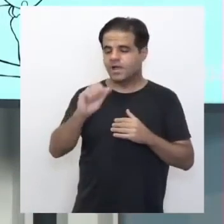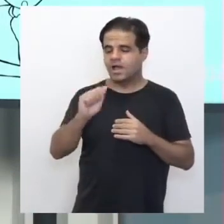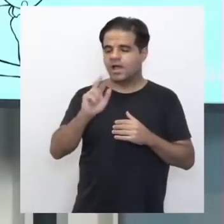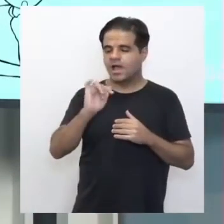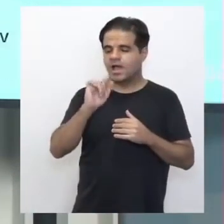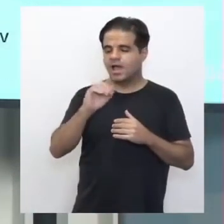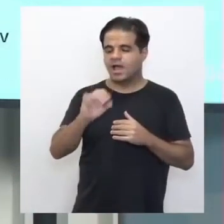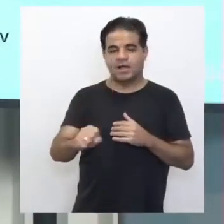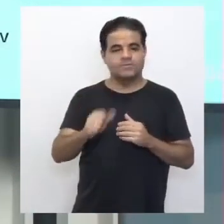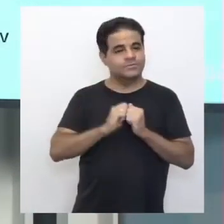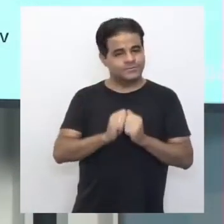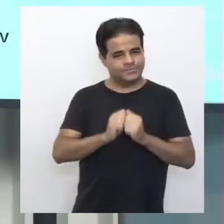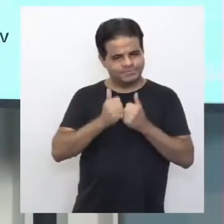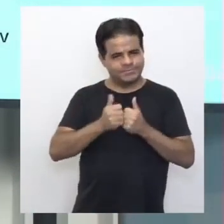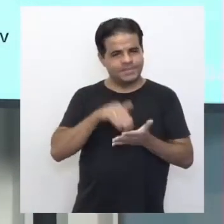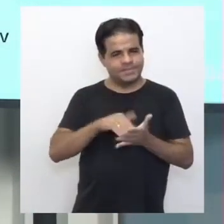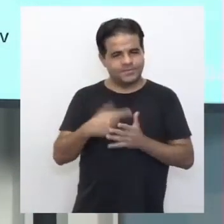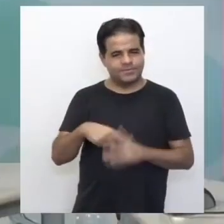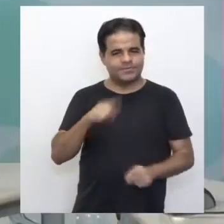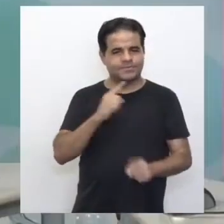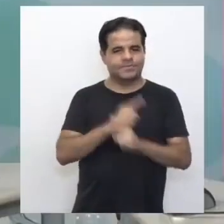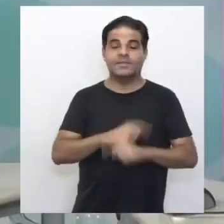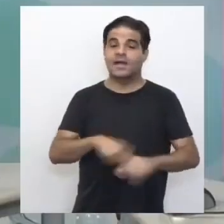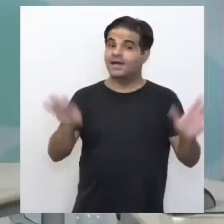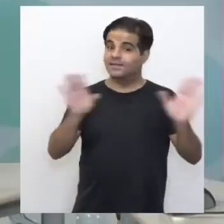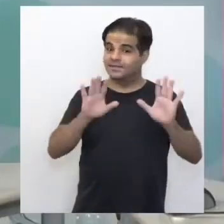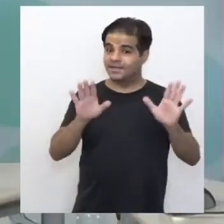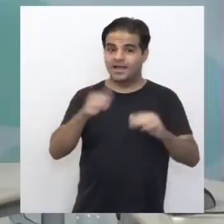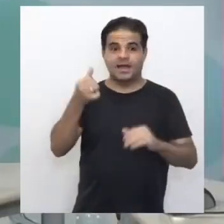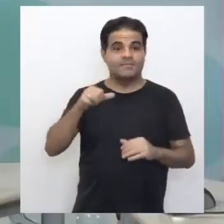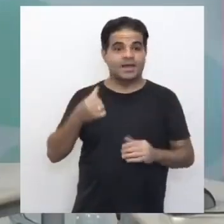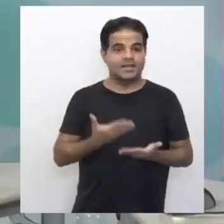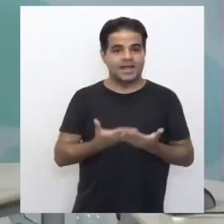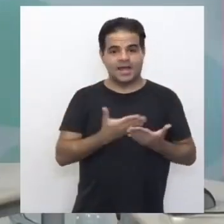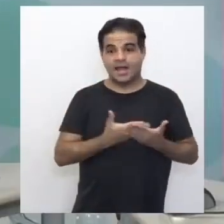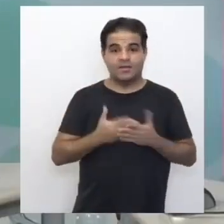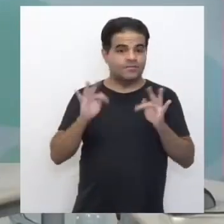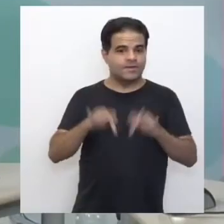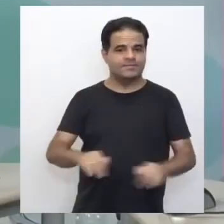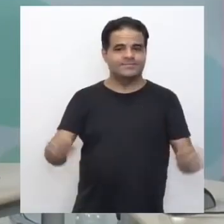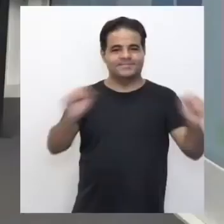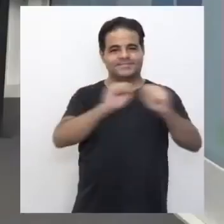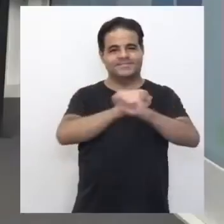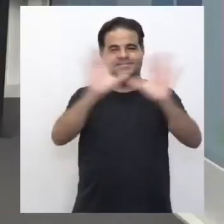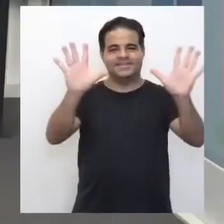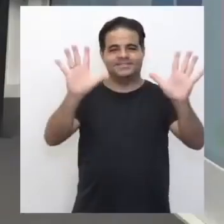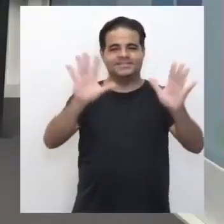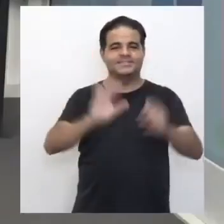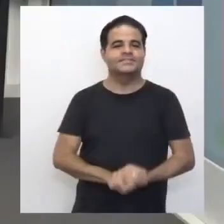companhia e até a próxima. Até a próxima, avalie a aula no final. Tchau.